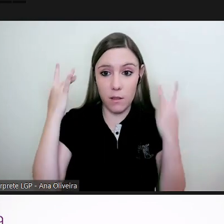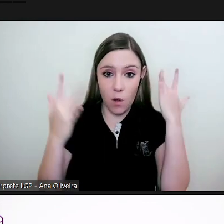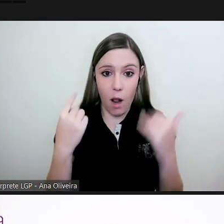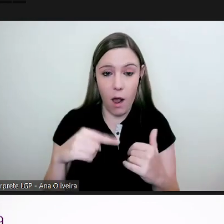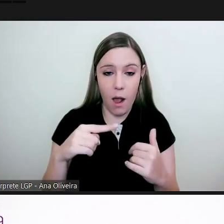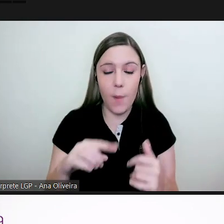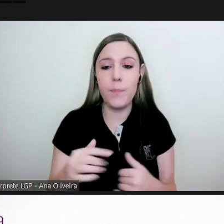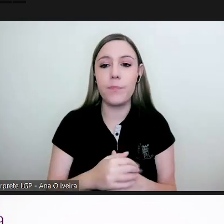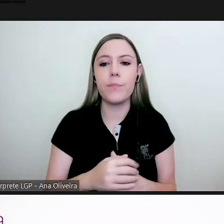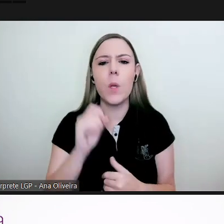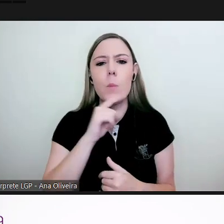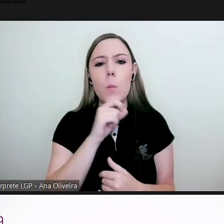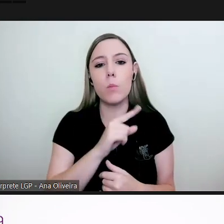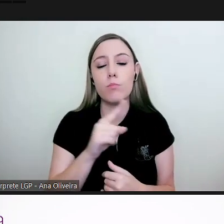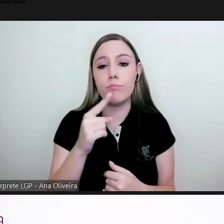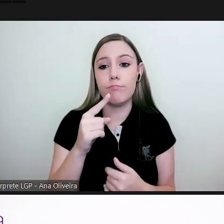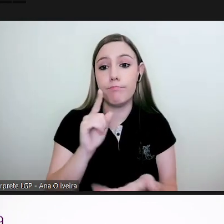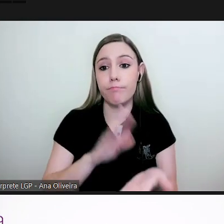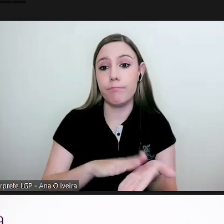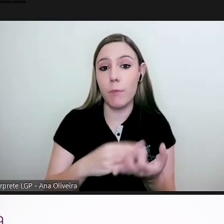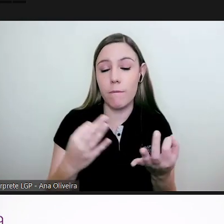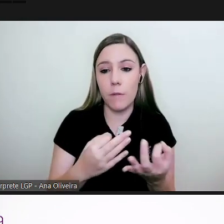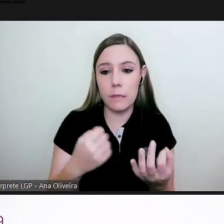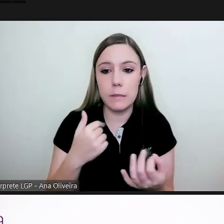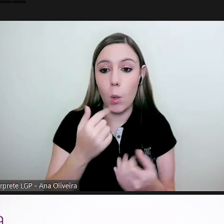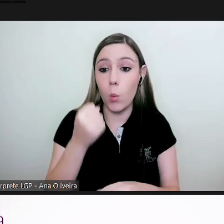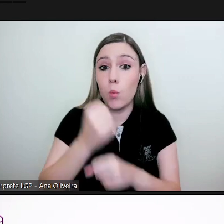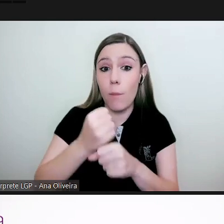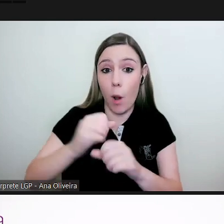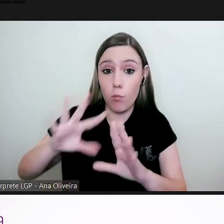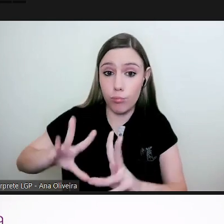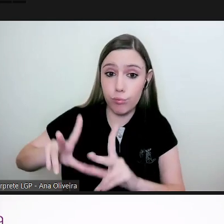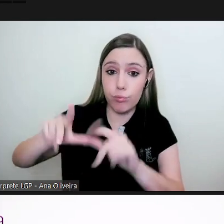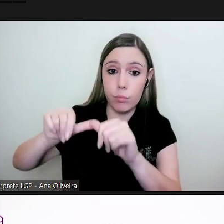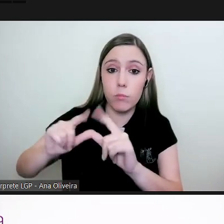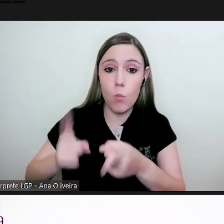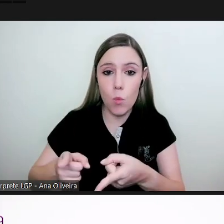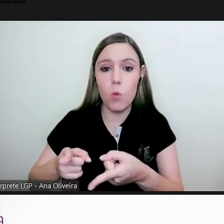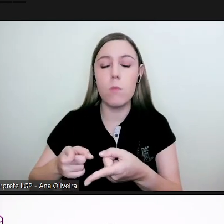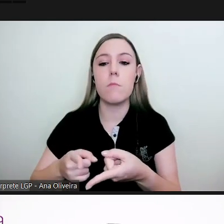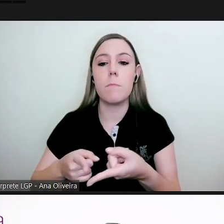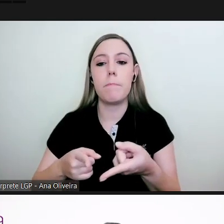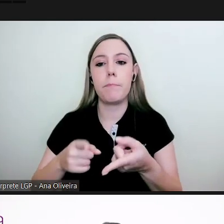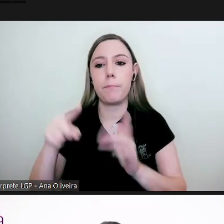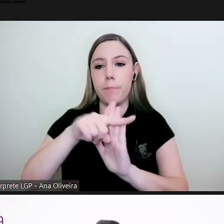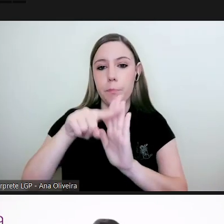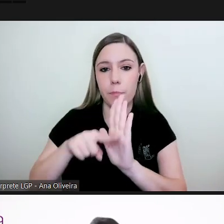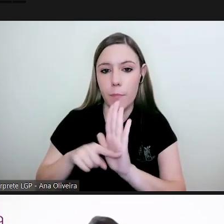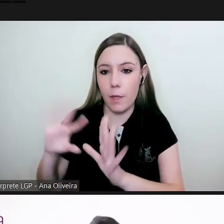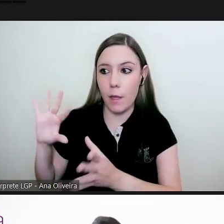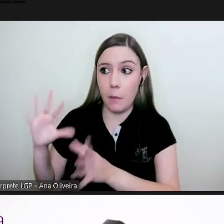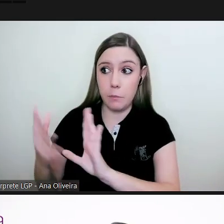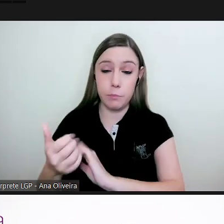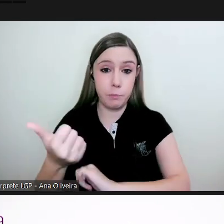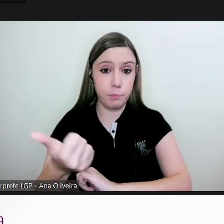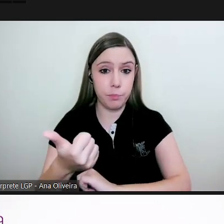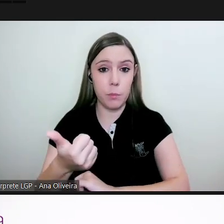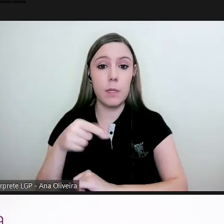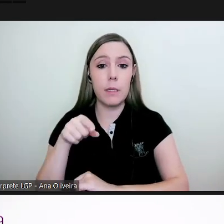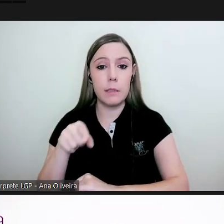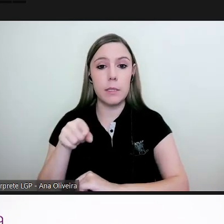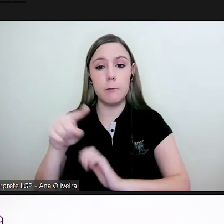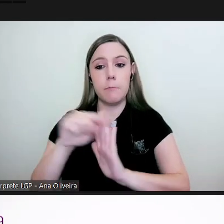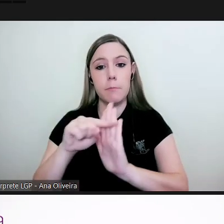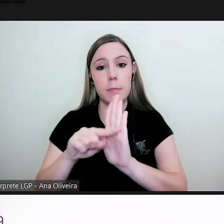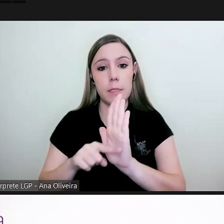constatar que um work in progress é a implementação de medidas de sustentabilidade, que essas medidas